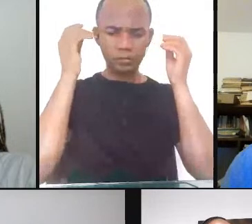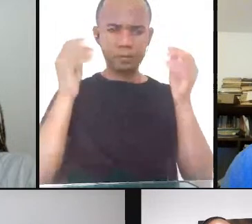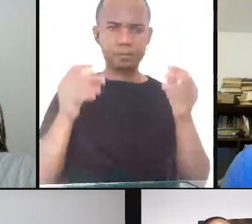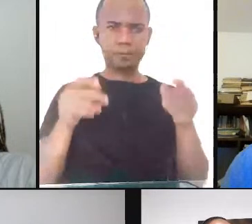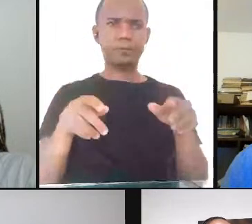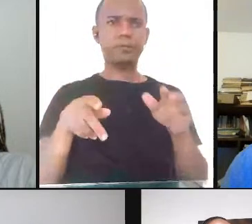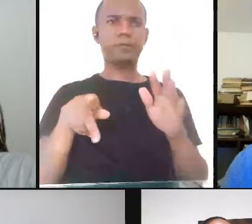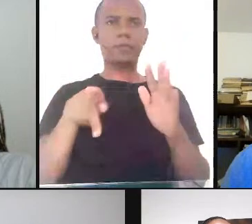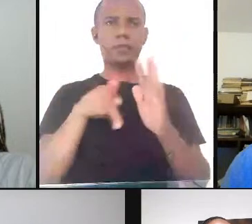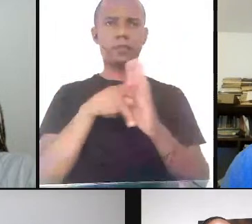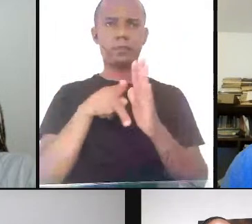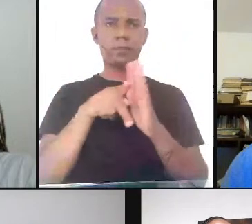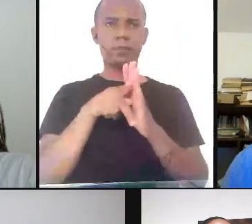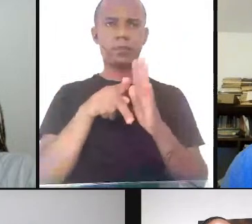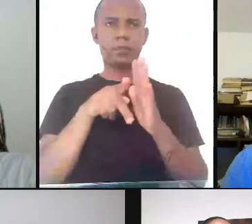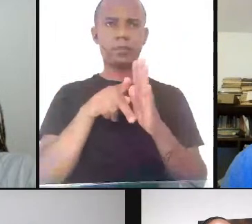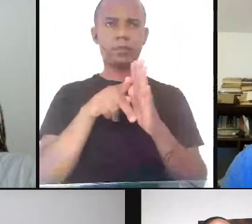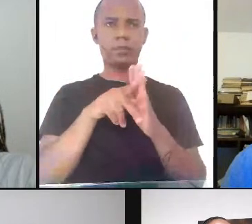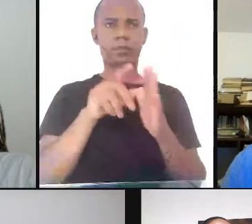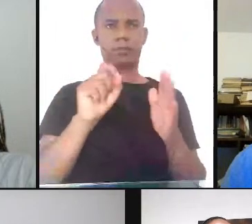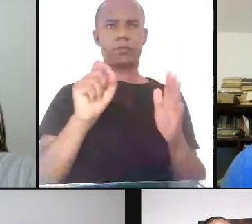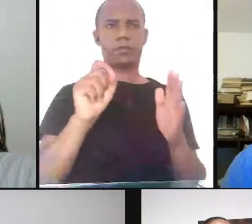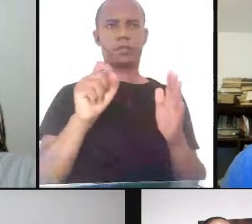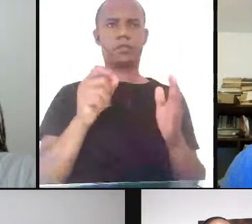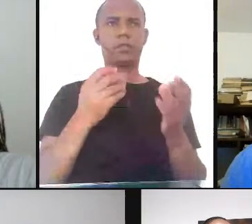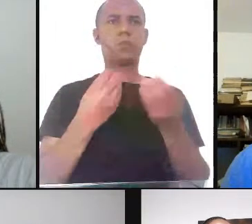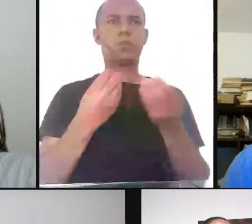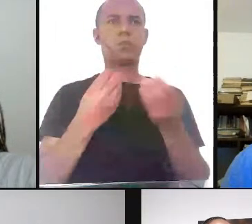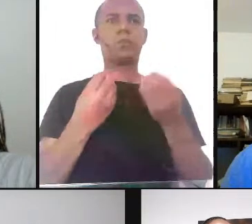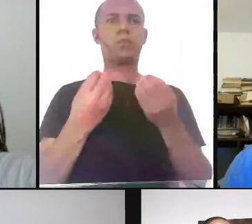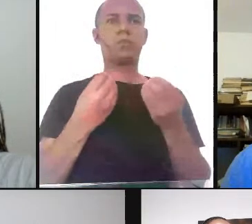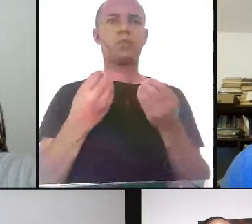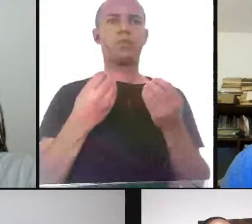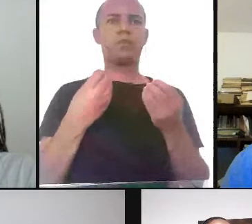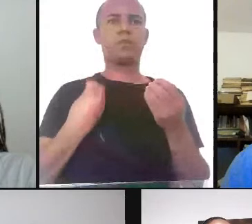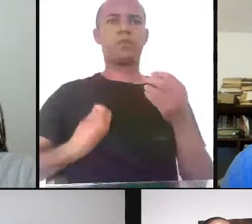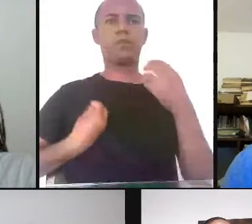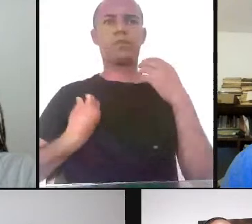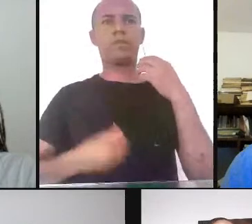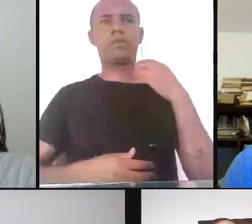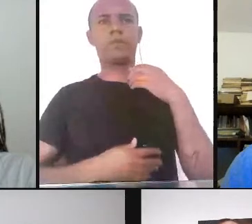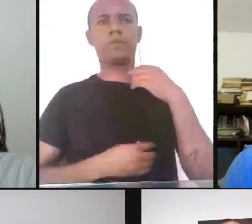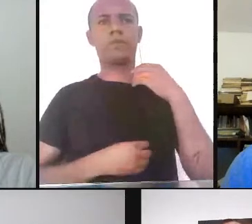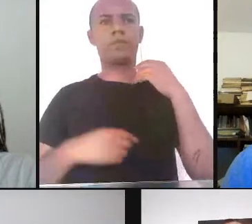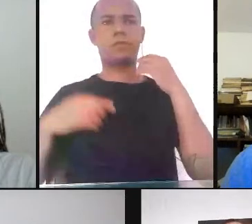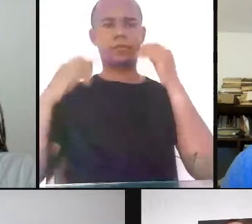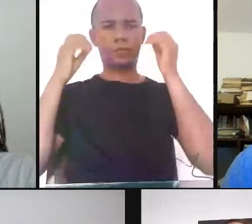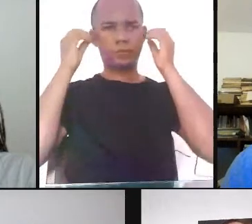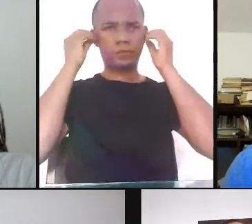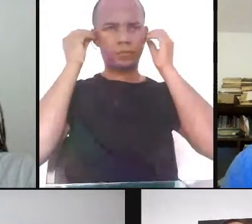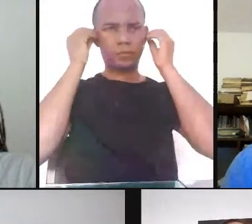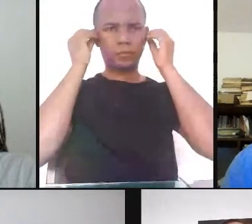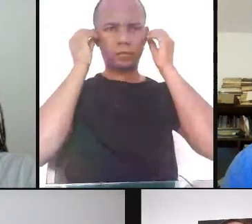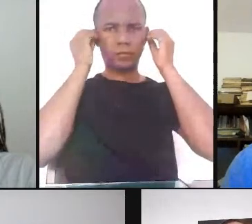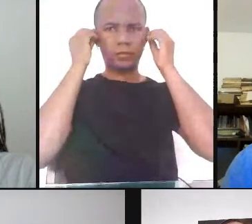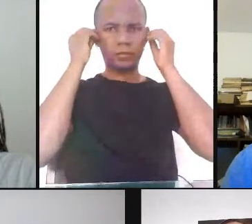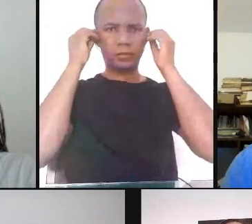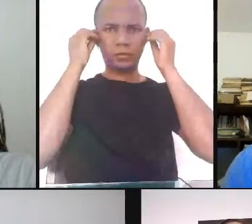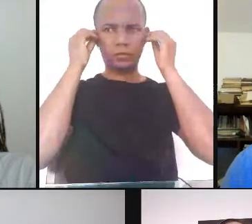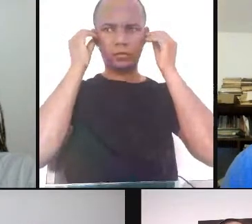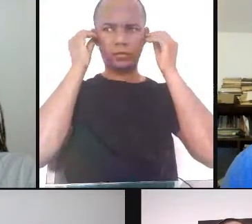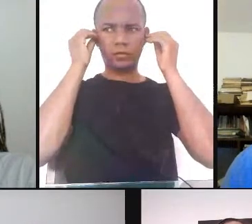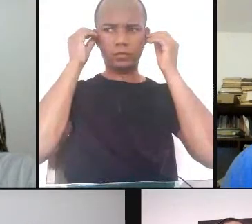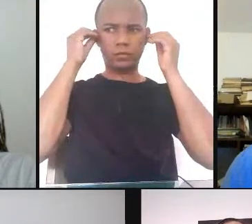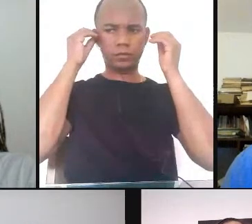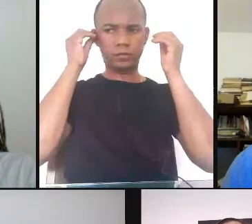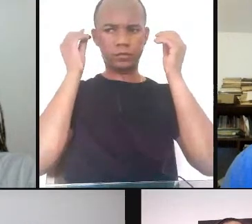aparece. A minha vivência no Macurungo era um bairro de assimilados, um